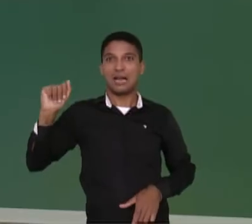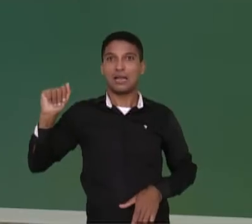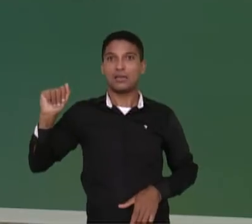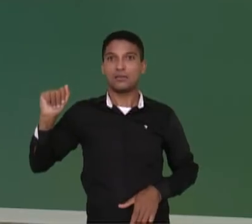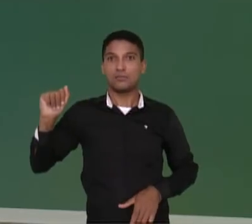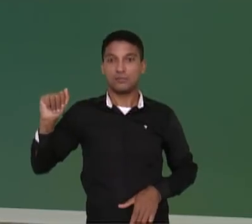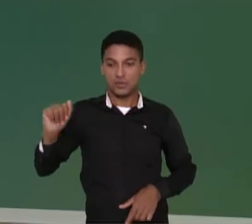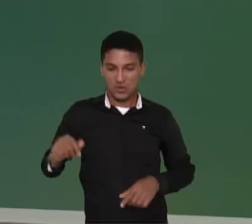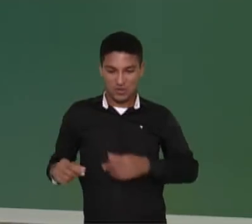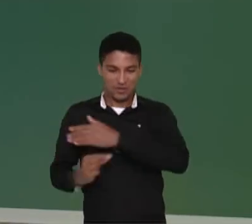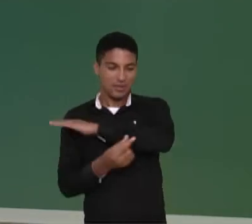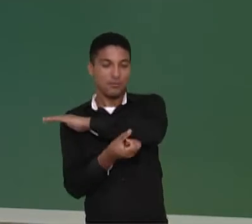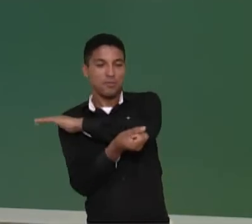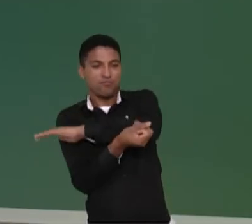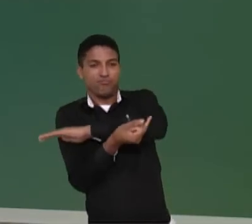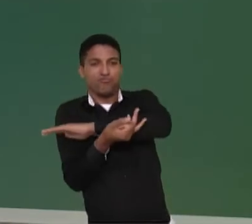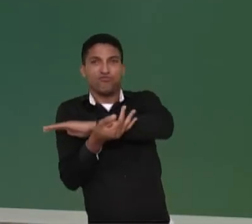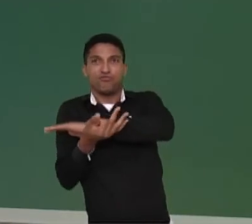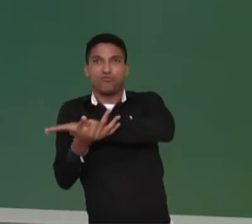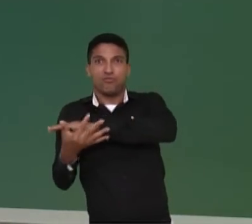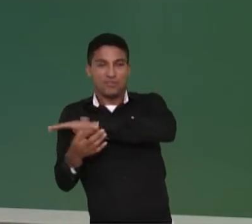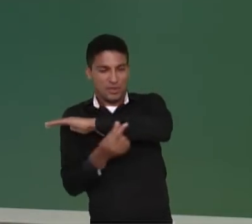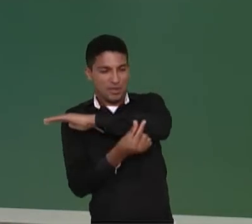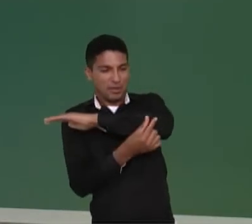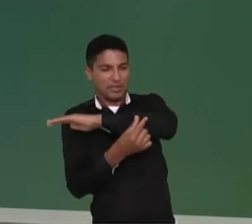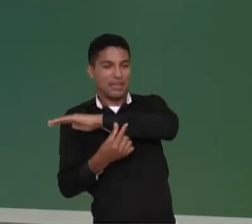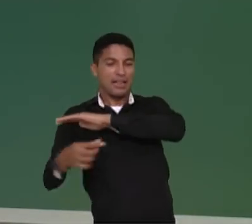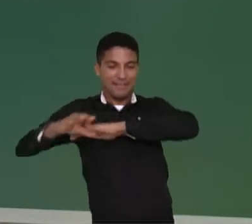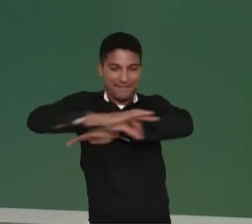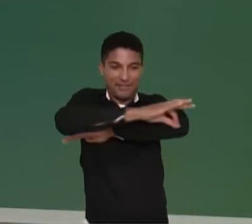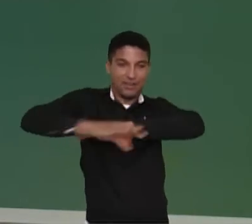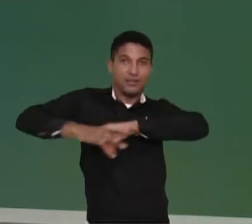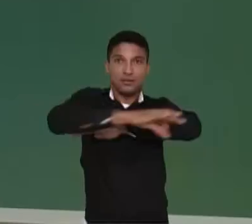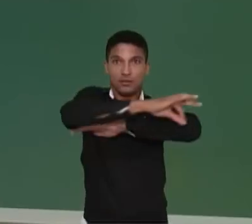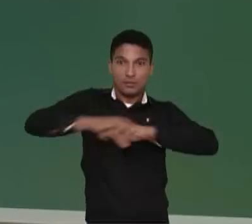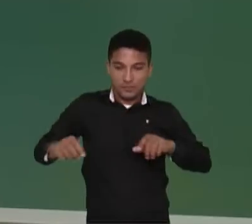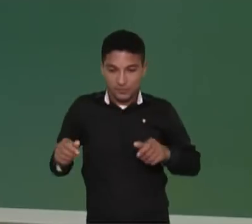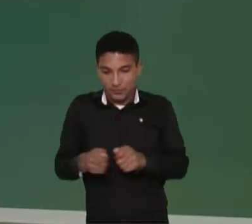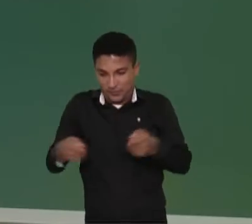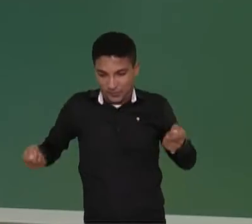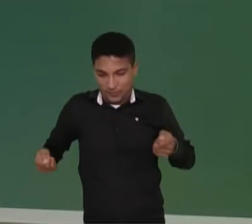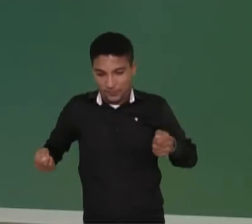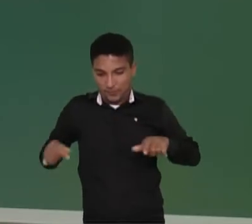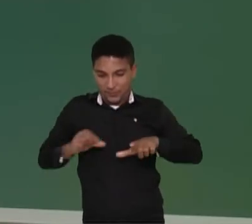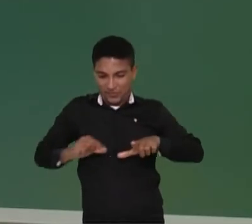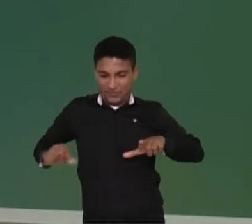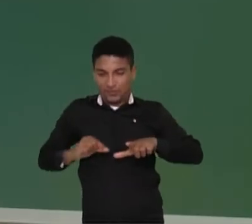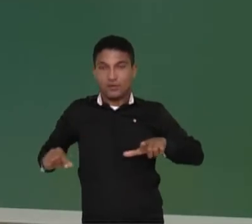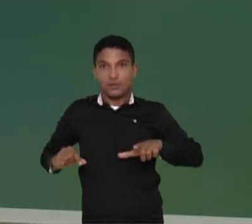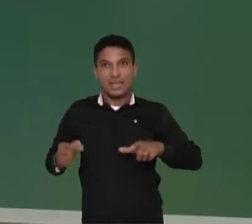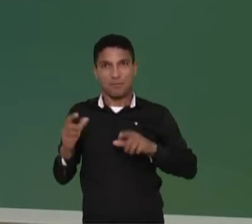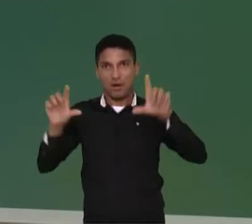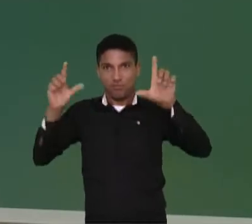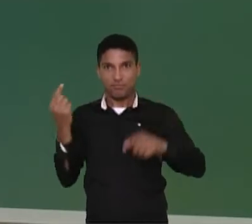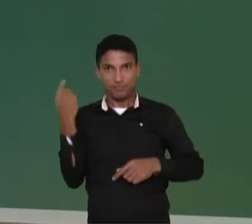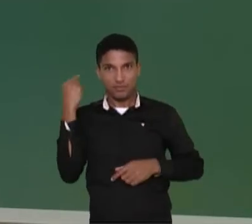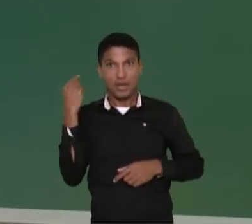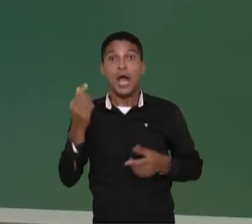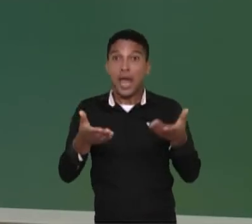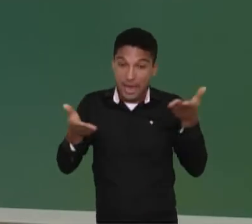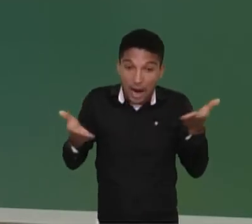da porta real. Eu consigo utilizar um raciocínio muito semelhante ao do exercício anterior, né? Entre o fazendeiro e a árvore